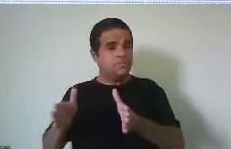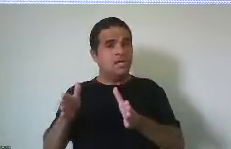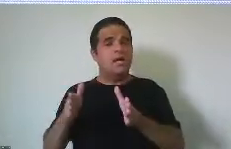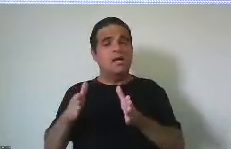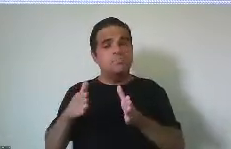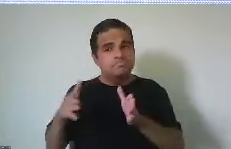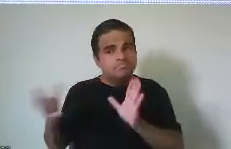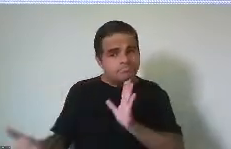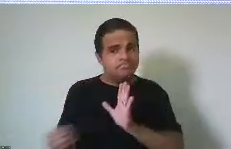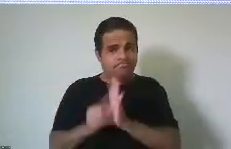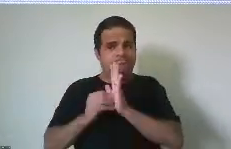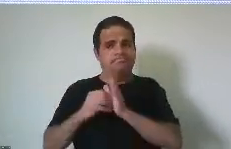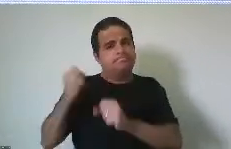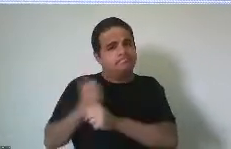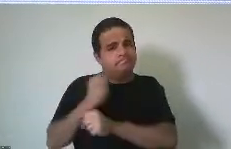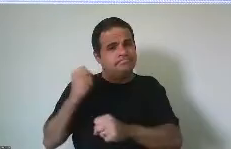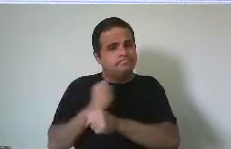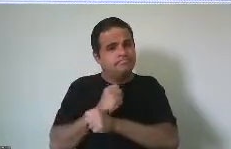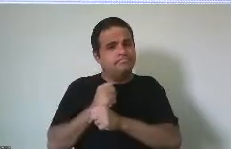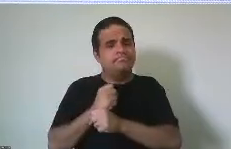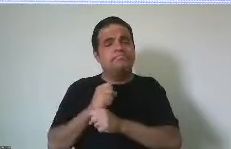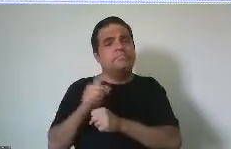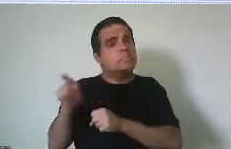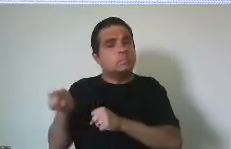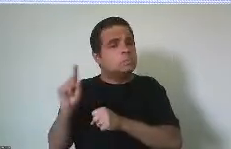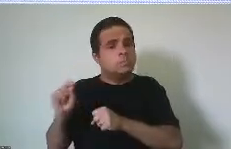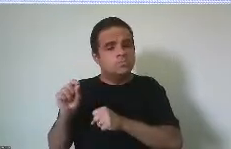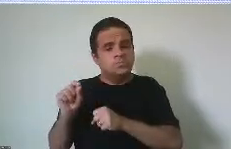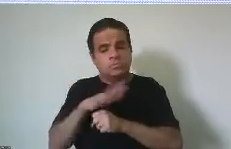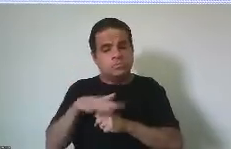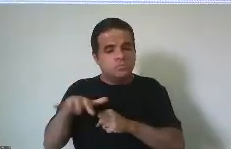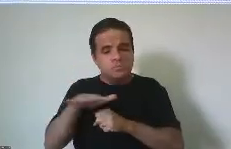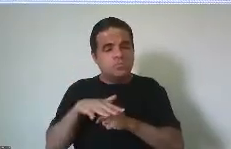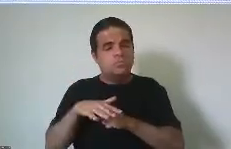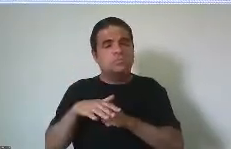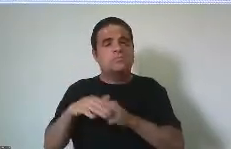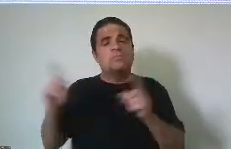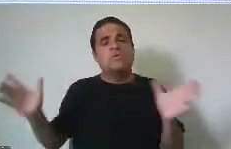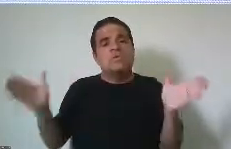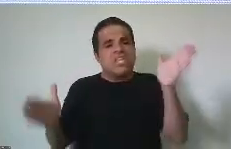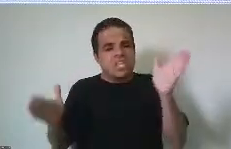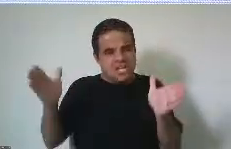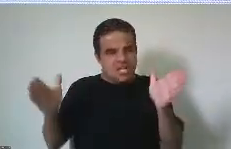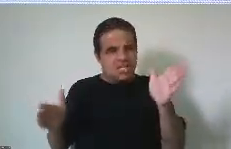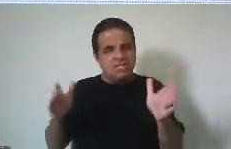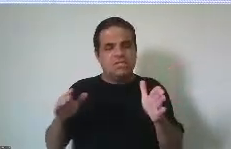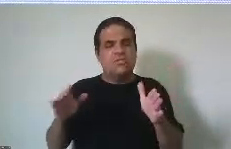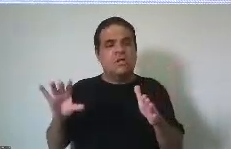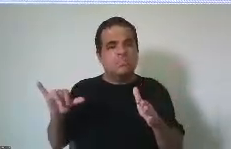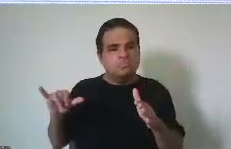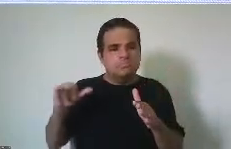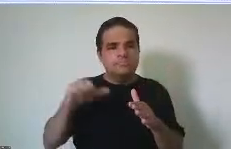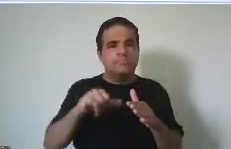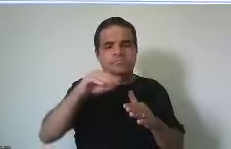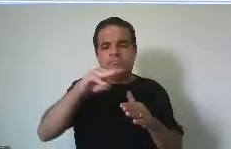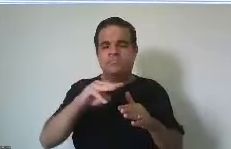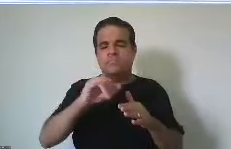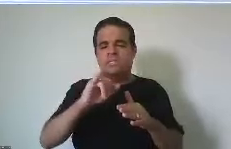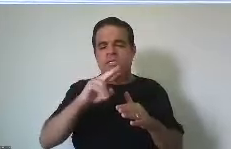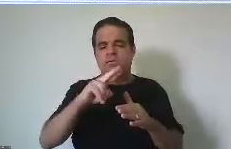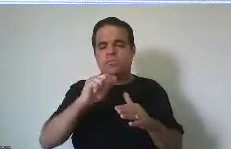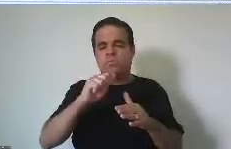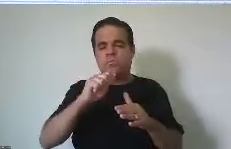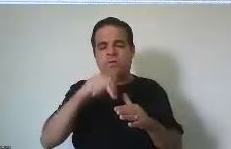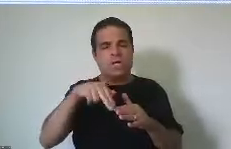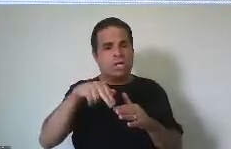está em construção o trecho subterrâneo e o trecho aéreo Minuano que